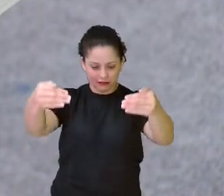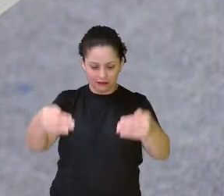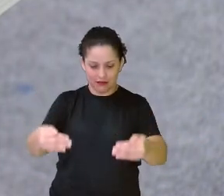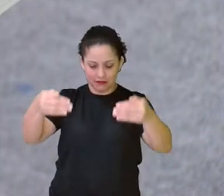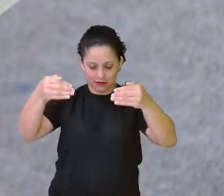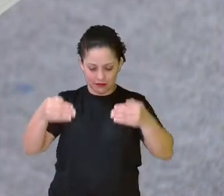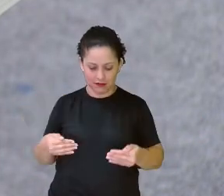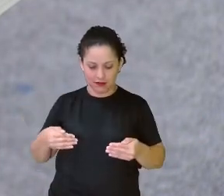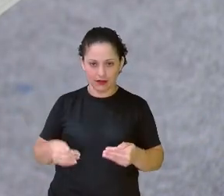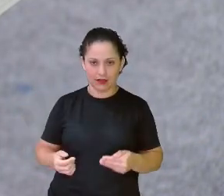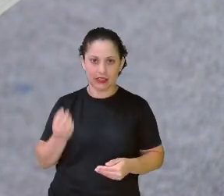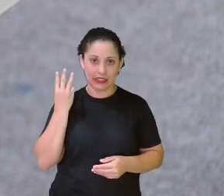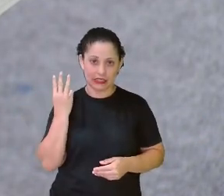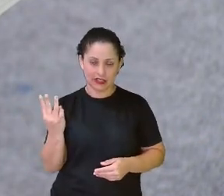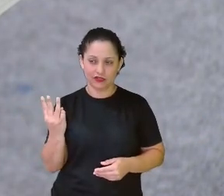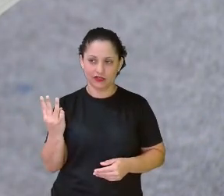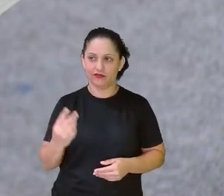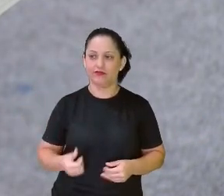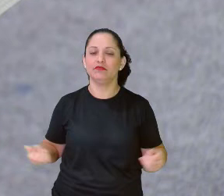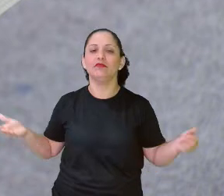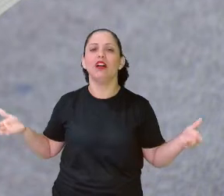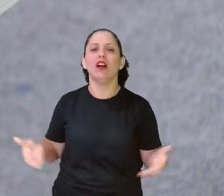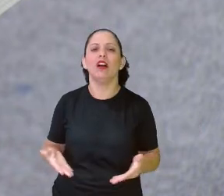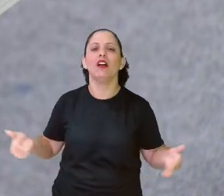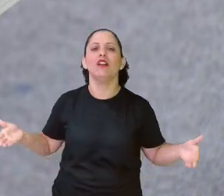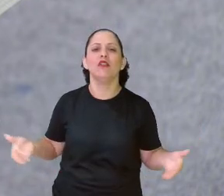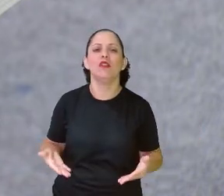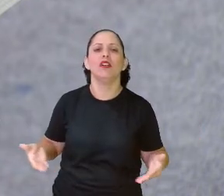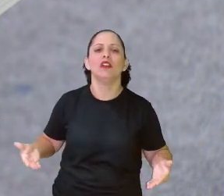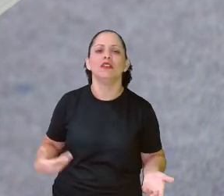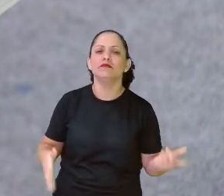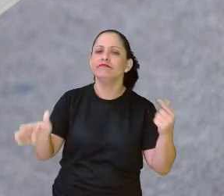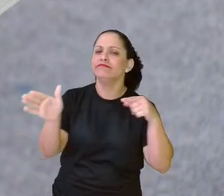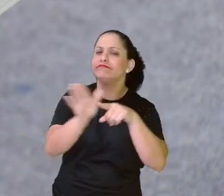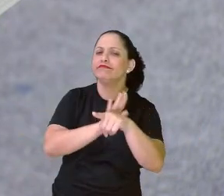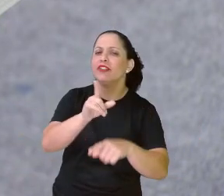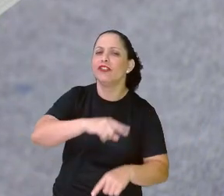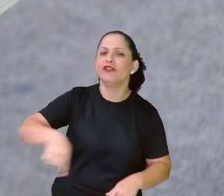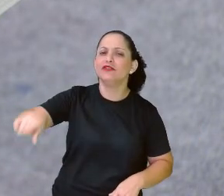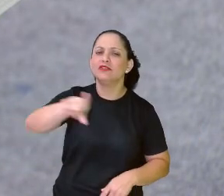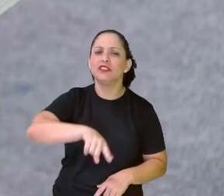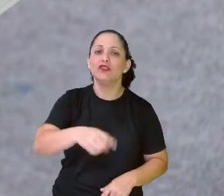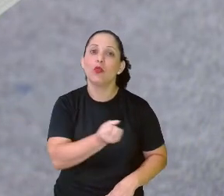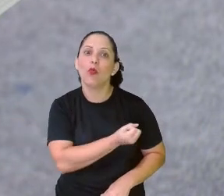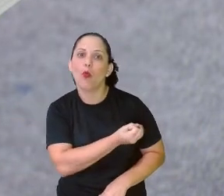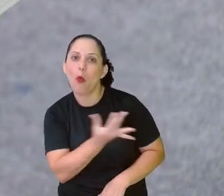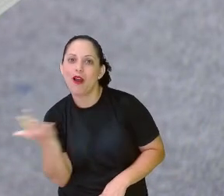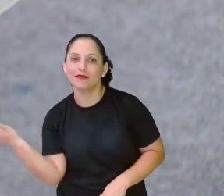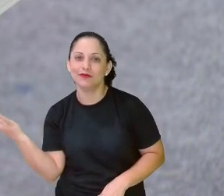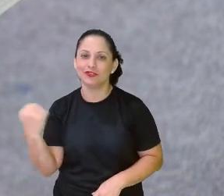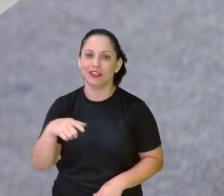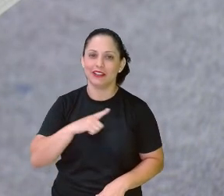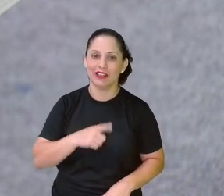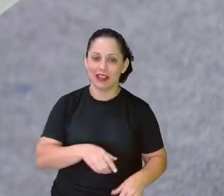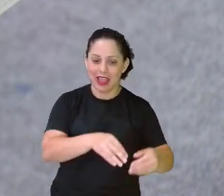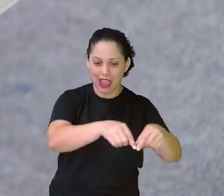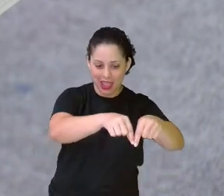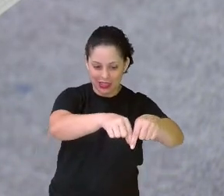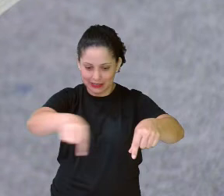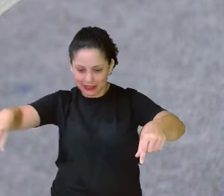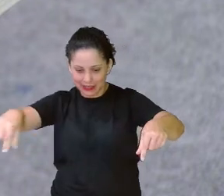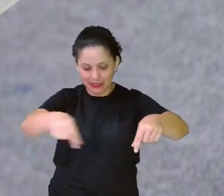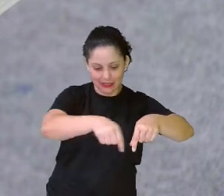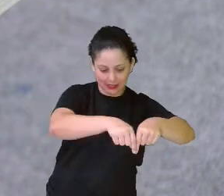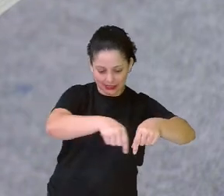ano. Diz para mim, quantos bonequinhos eu tenho em cada fileira? Responde para